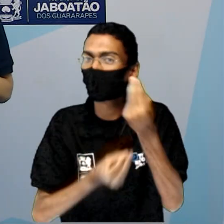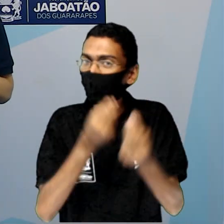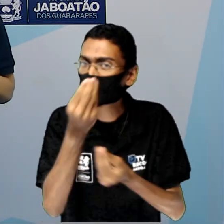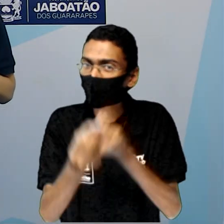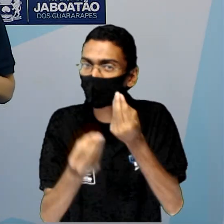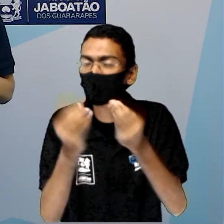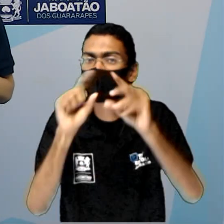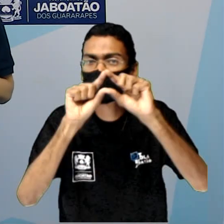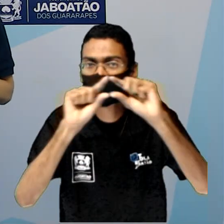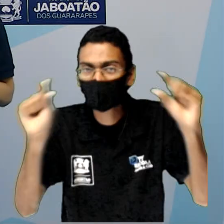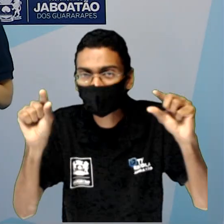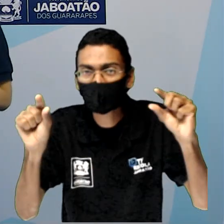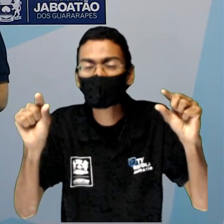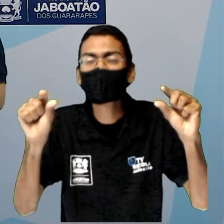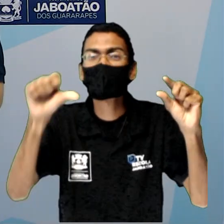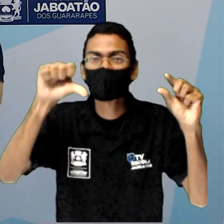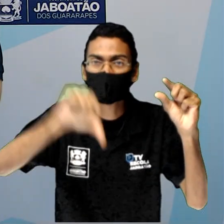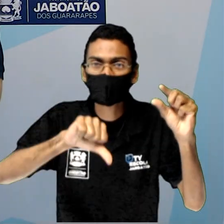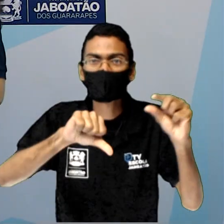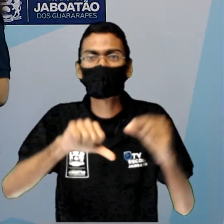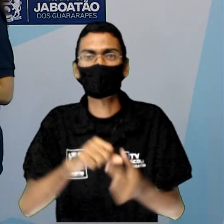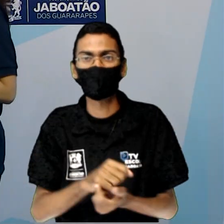frase na negação.